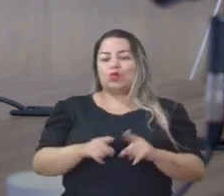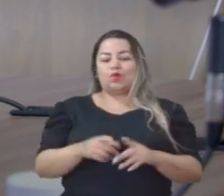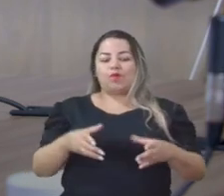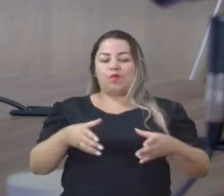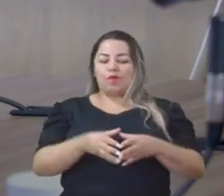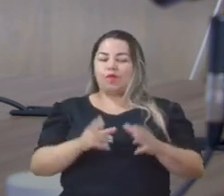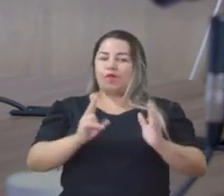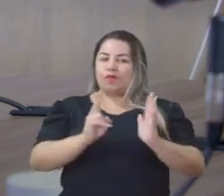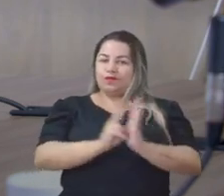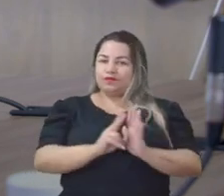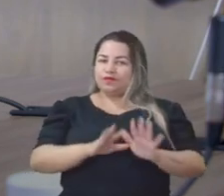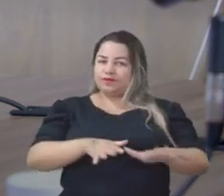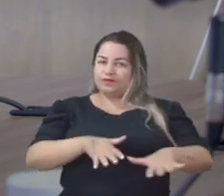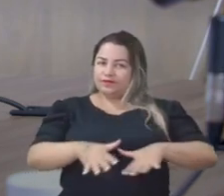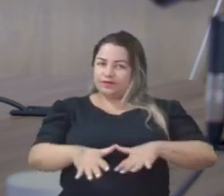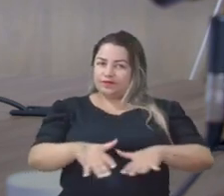indígena,